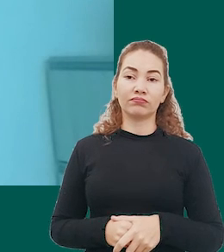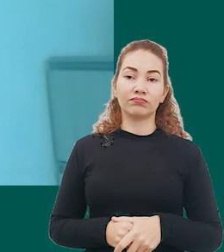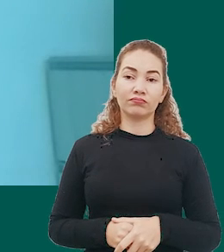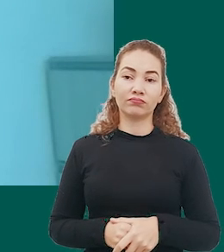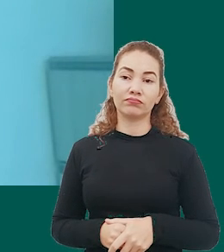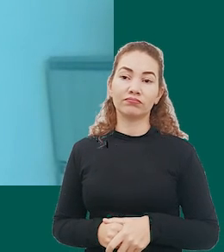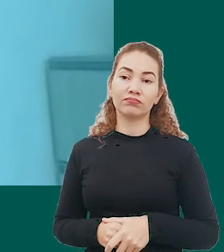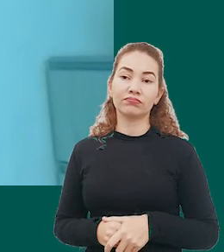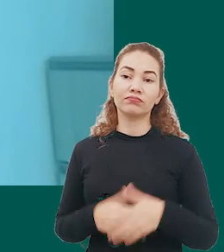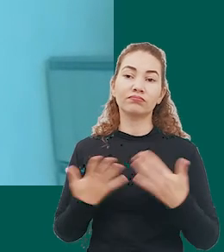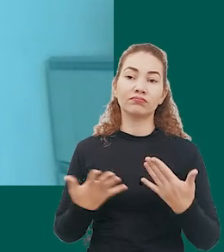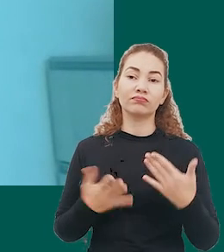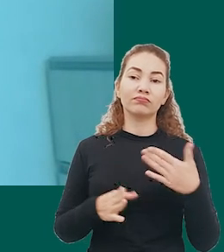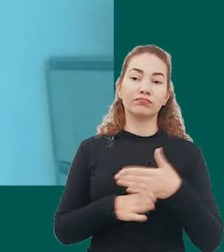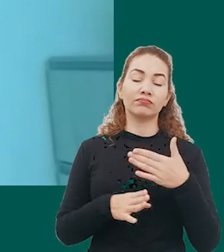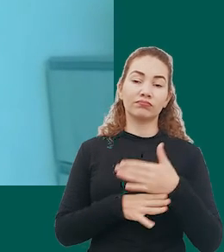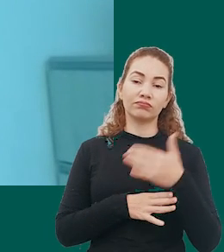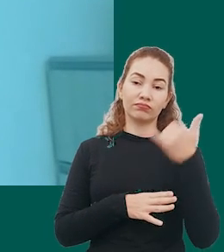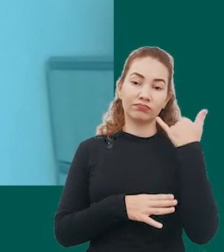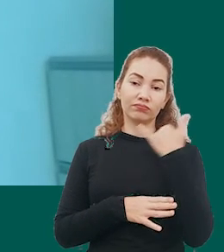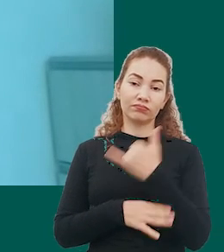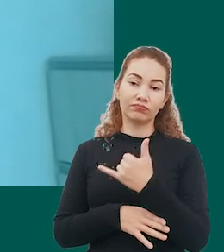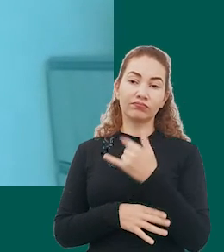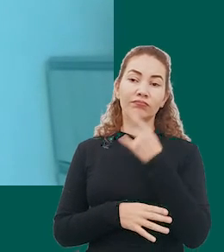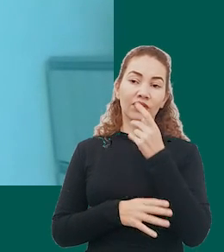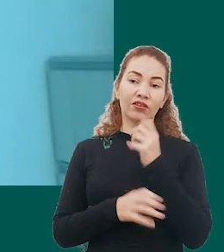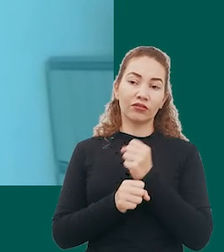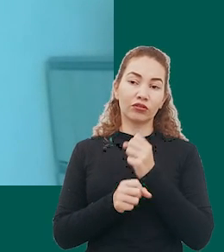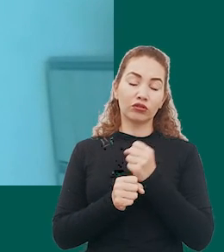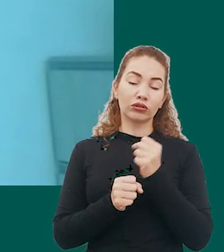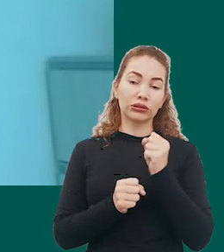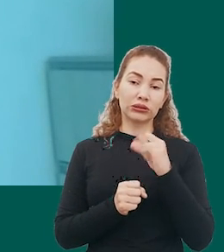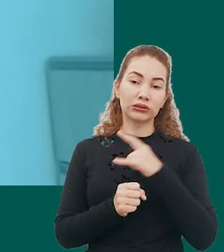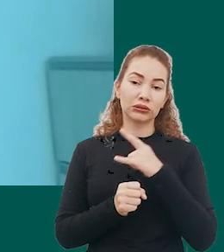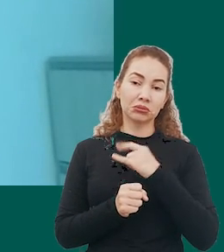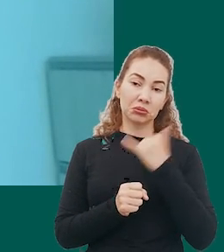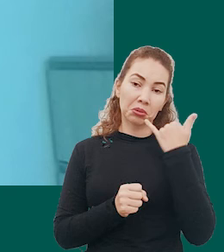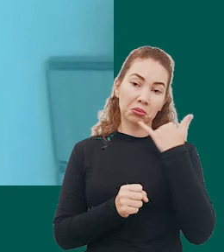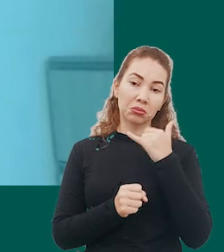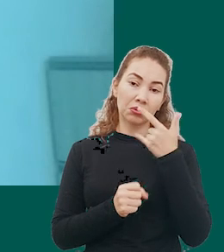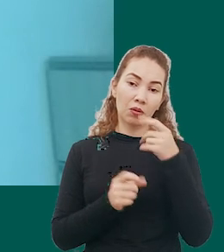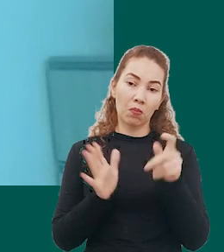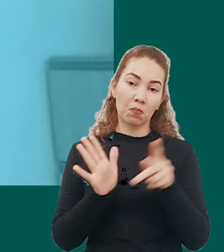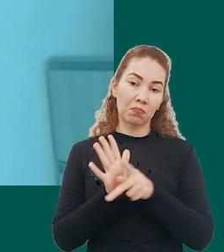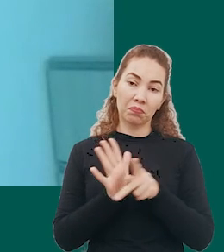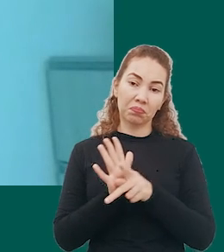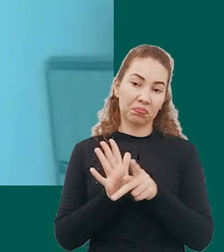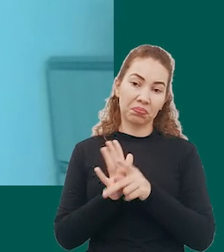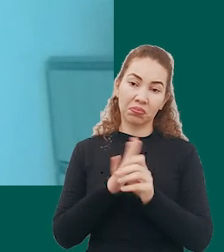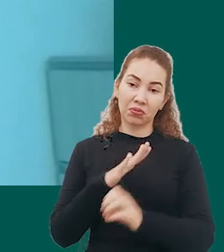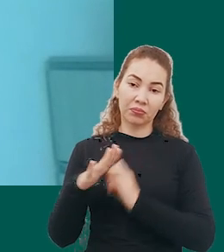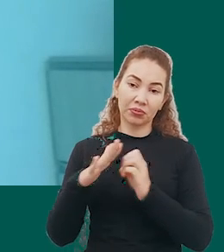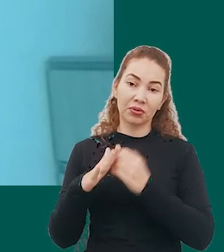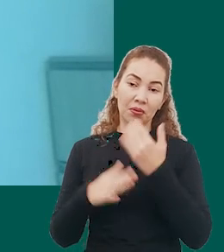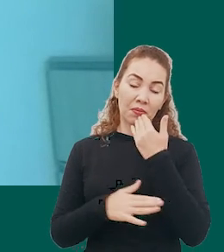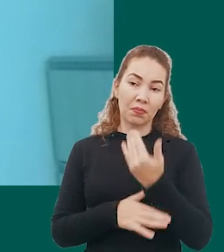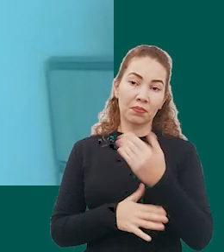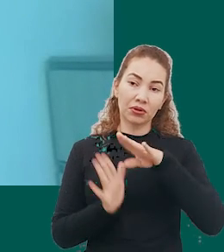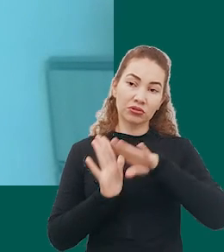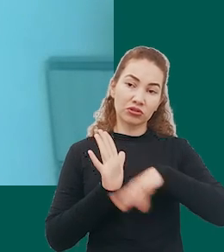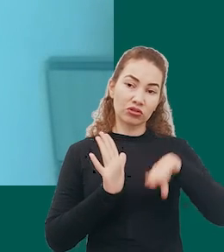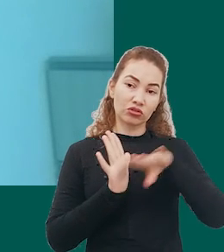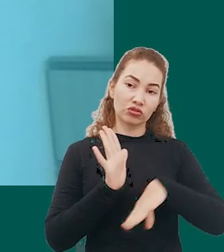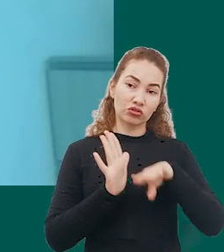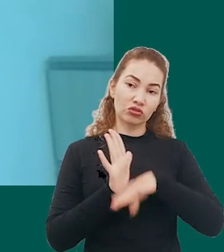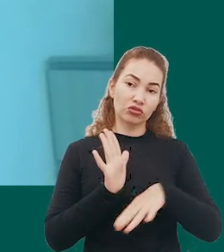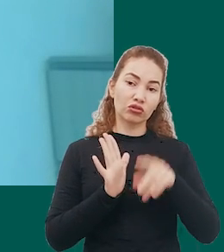Ah, sim. Então entra em contato, fala com a contadora, se tu tiver o contato dela, ou com a própria empresa, e solicita essa retificação